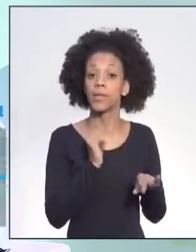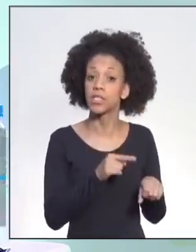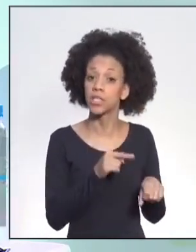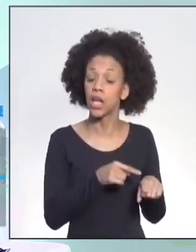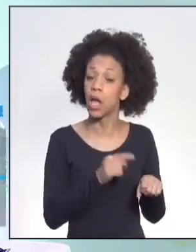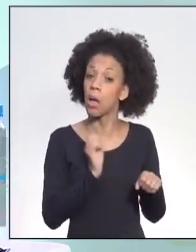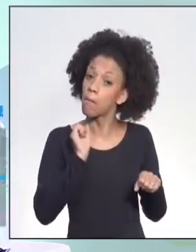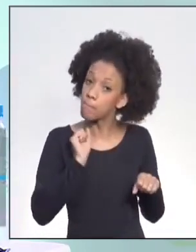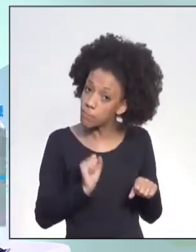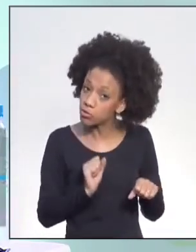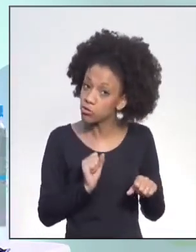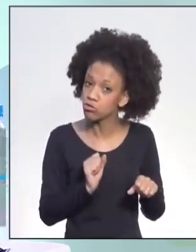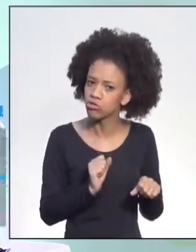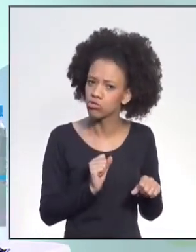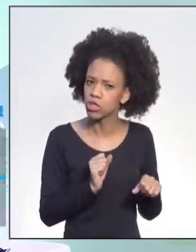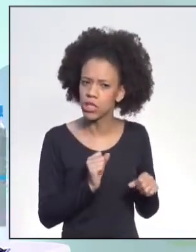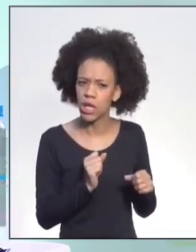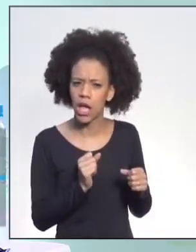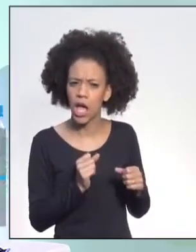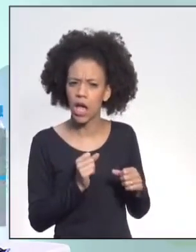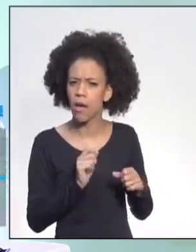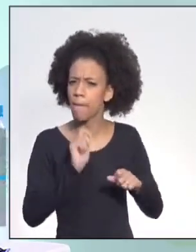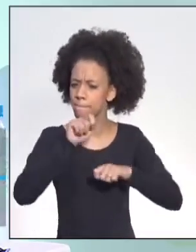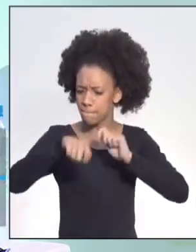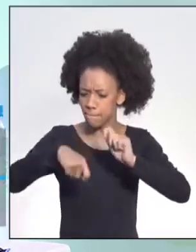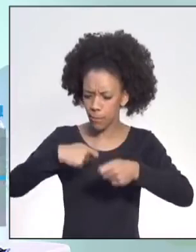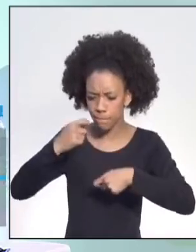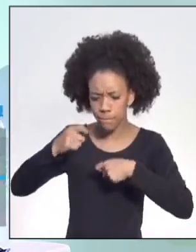era possível decifrar muitos dos